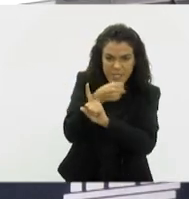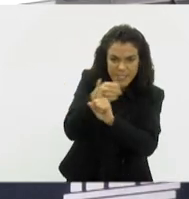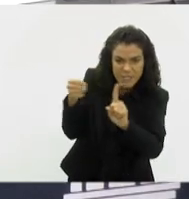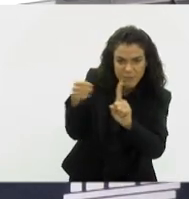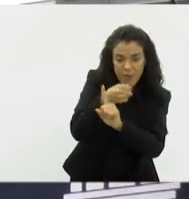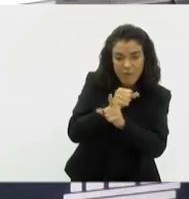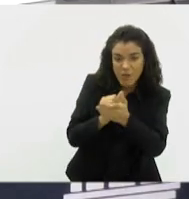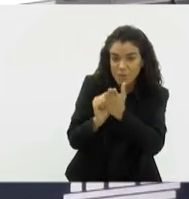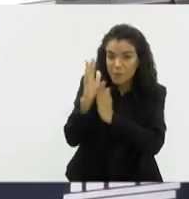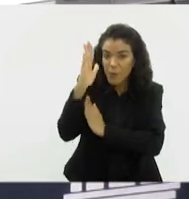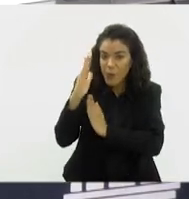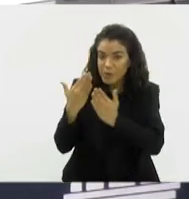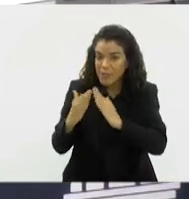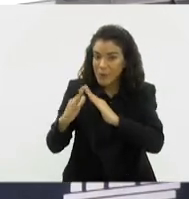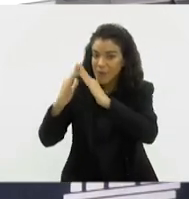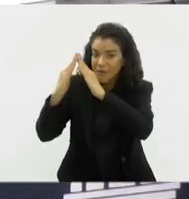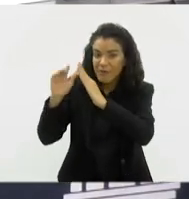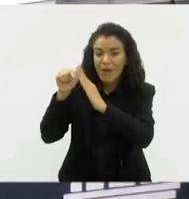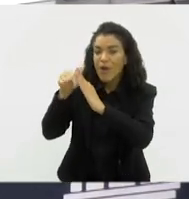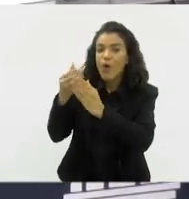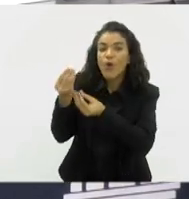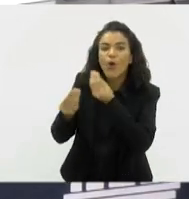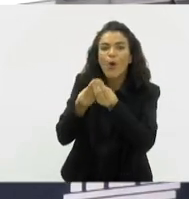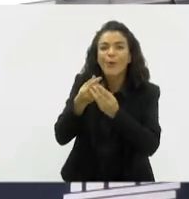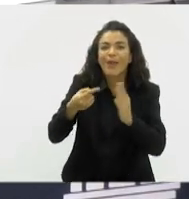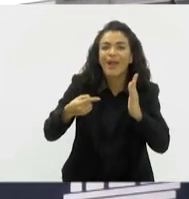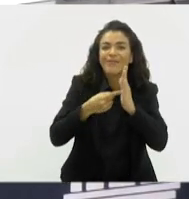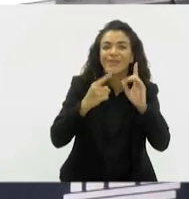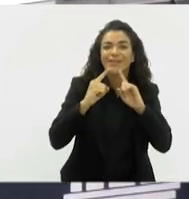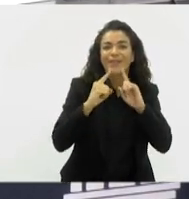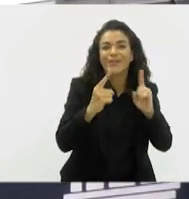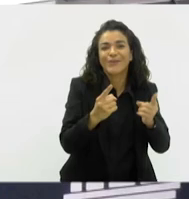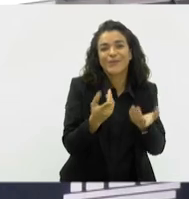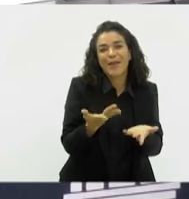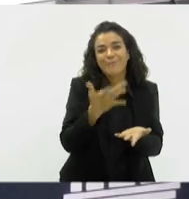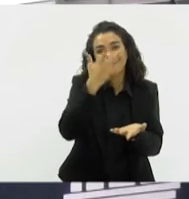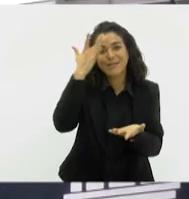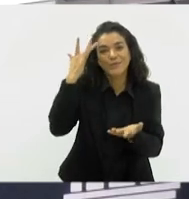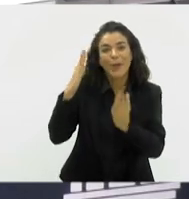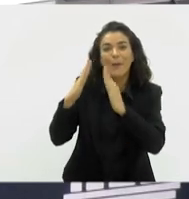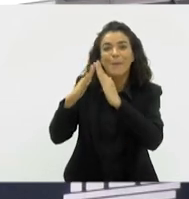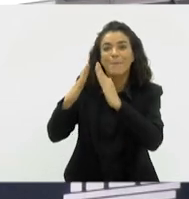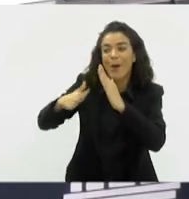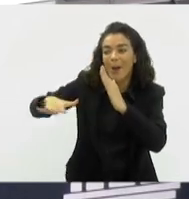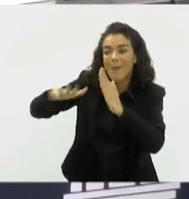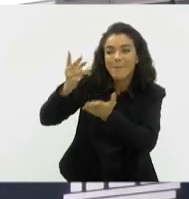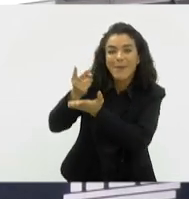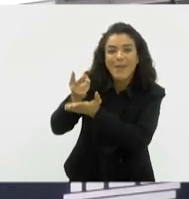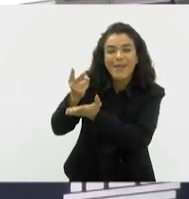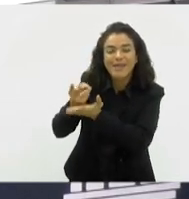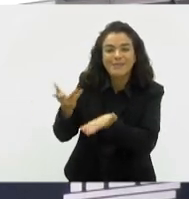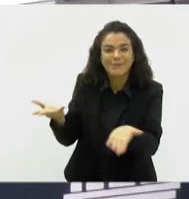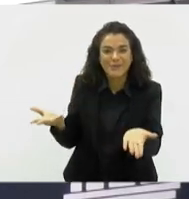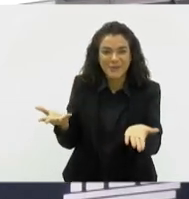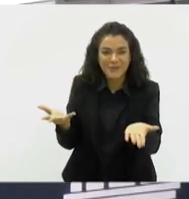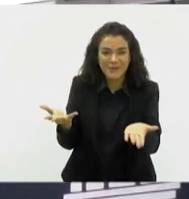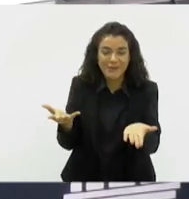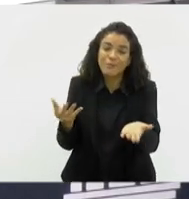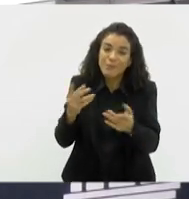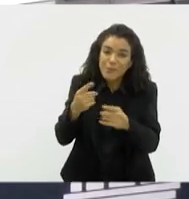foi expulsa às vezes do lugar, como que ela vai denunciar o algoz que vive no território dela? Deputado. Então as denúncias são